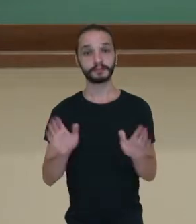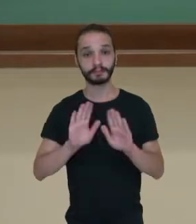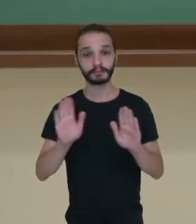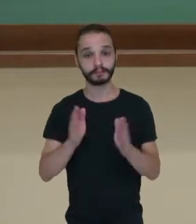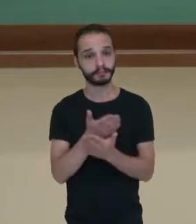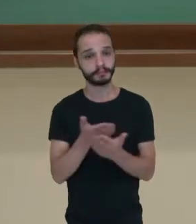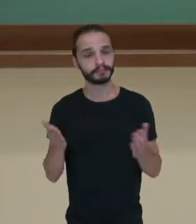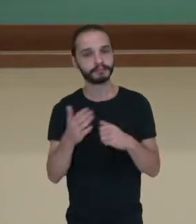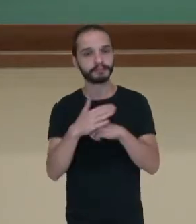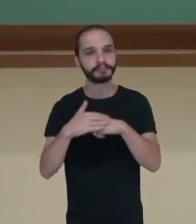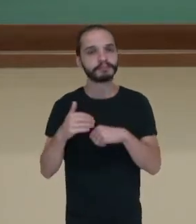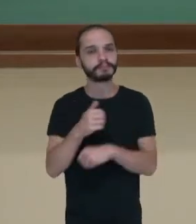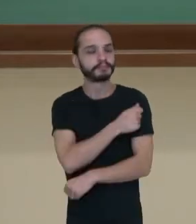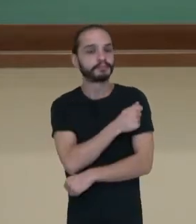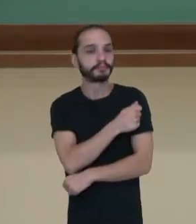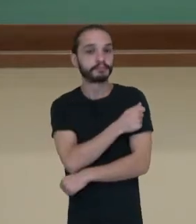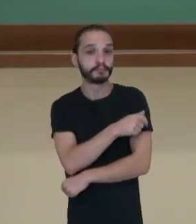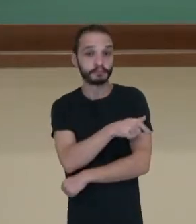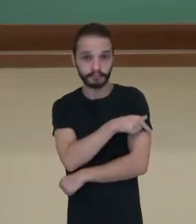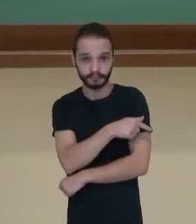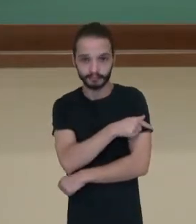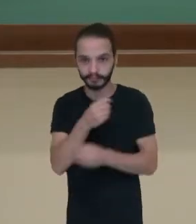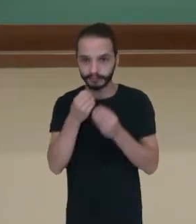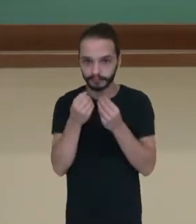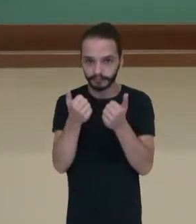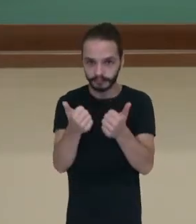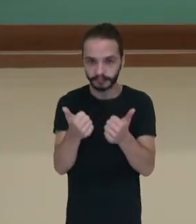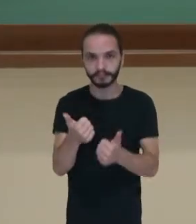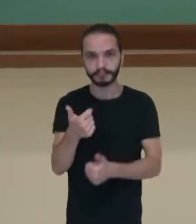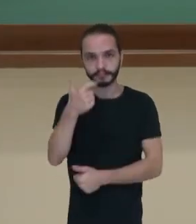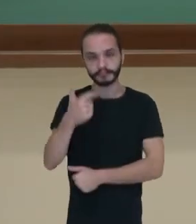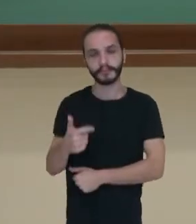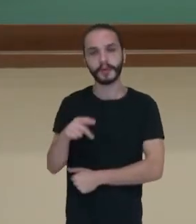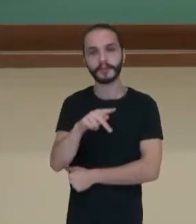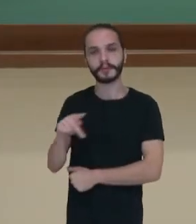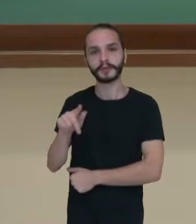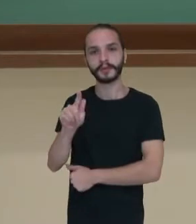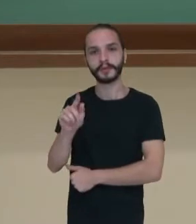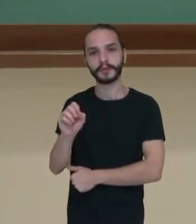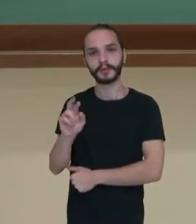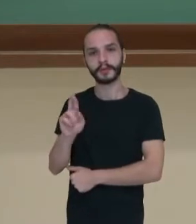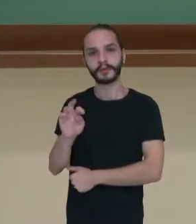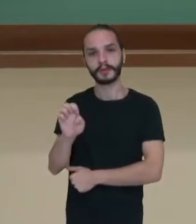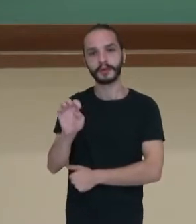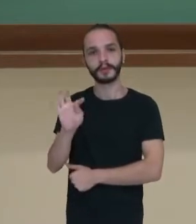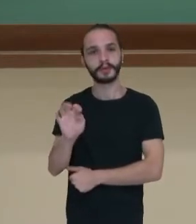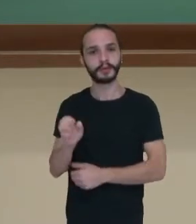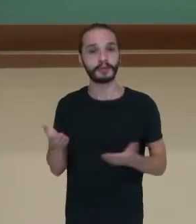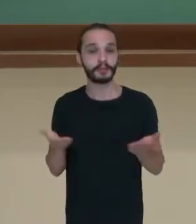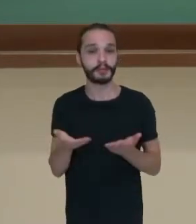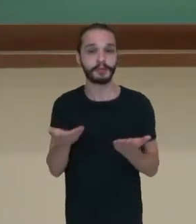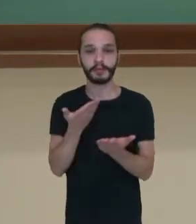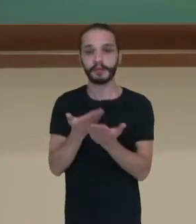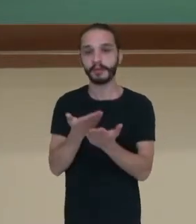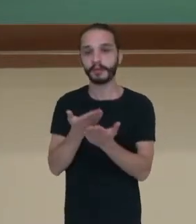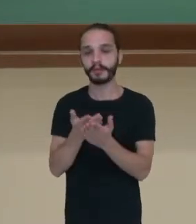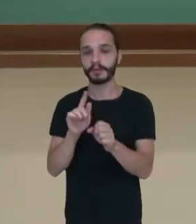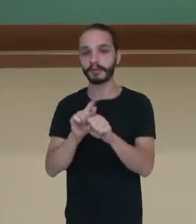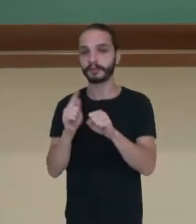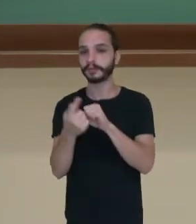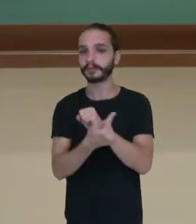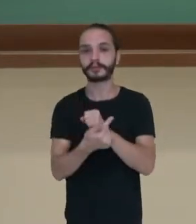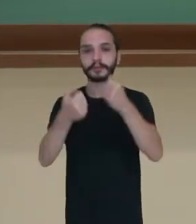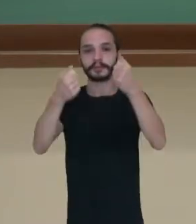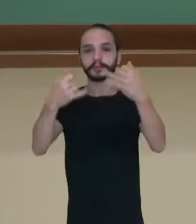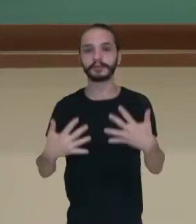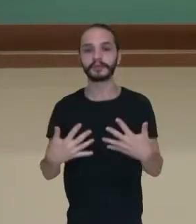Olá, meus queridos alunos do 7º ano, tudo bem? Eu sou a professora Gorete Wozniak, estamos aqui para uma aula de Geografia para